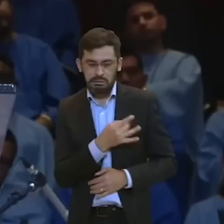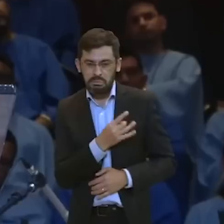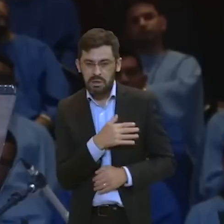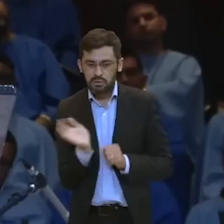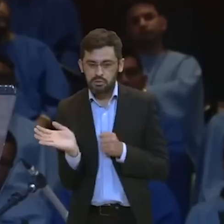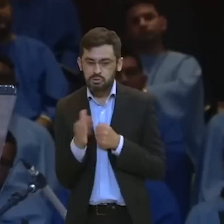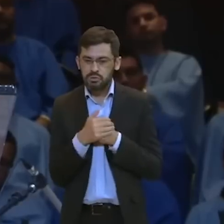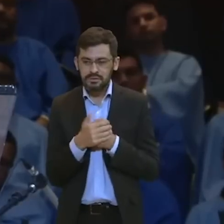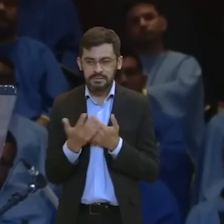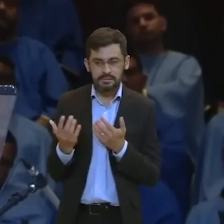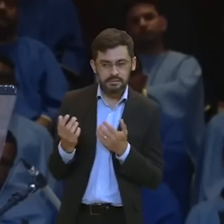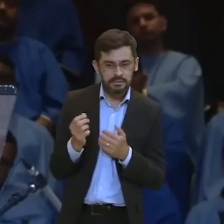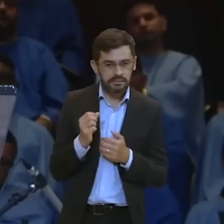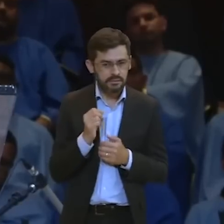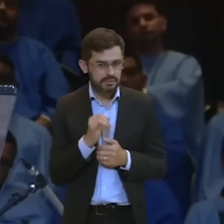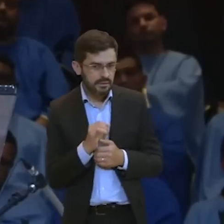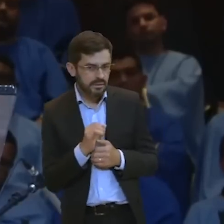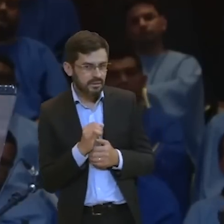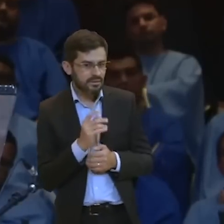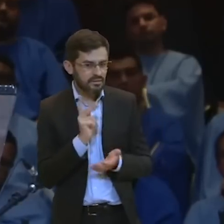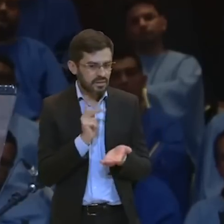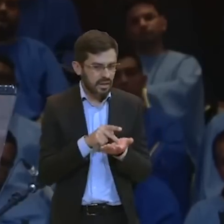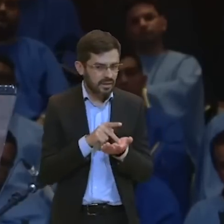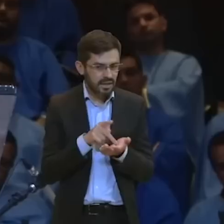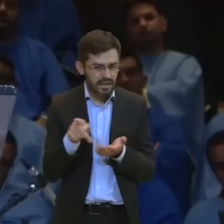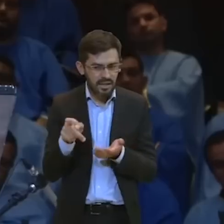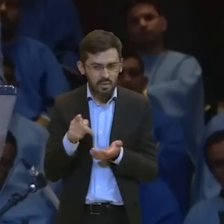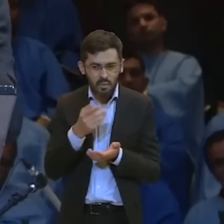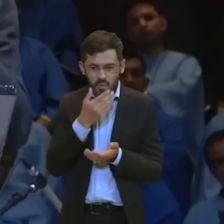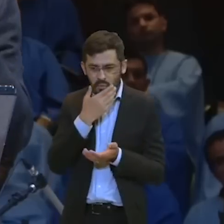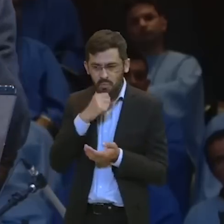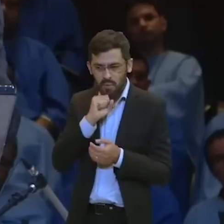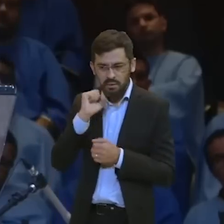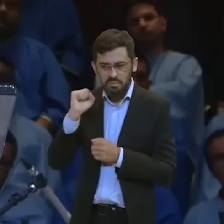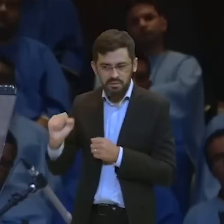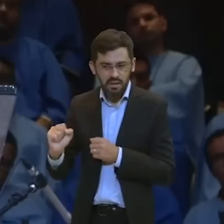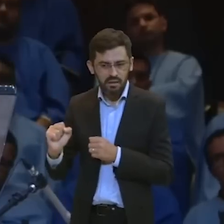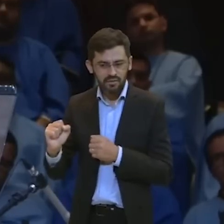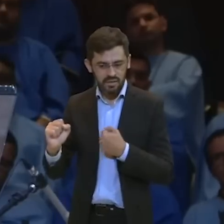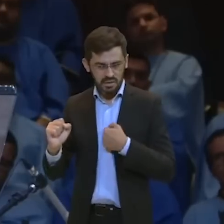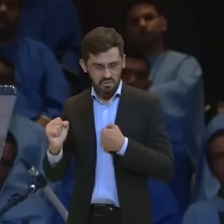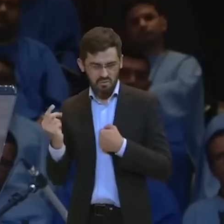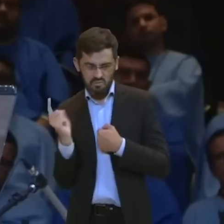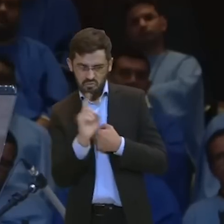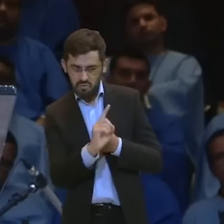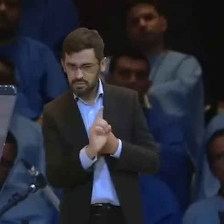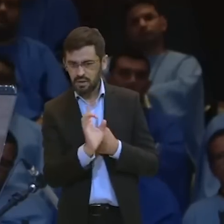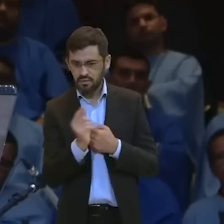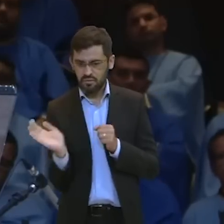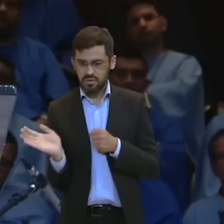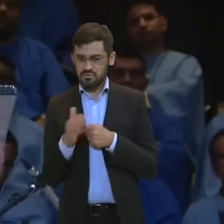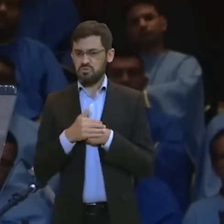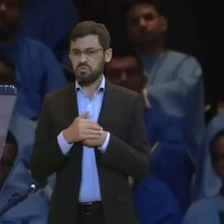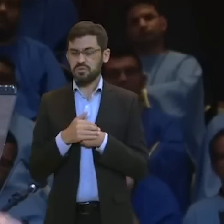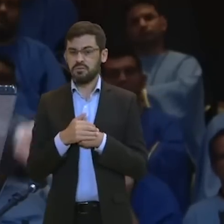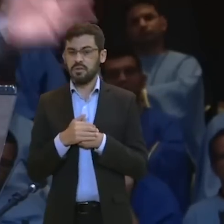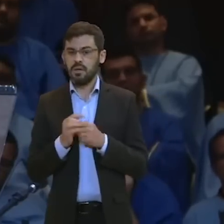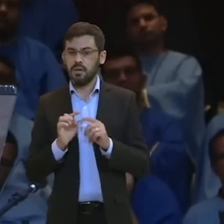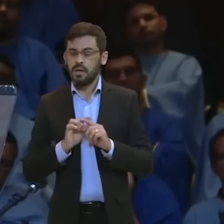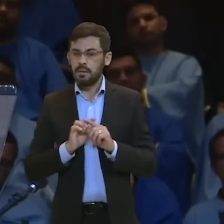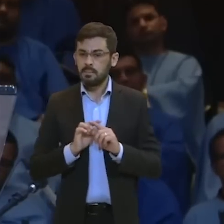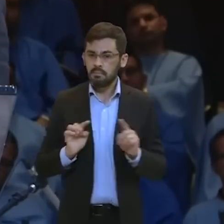lá desconfiado, diz assim: o pai dele matava essa gente, o negócio ia ficar na surdina.